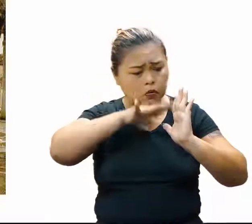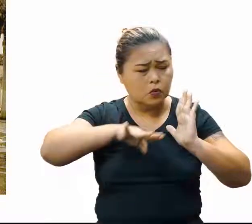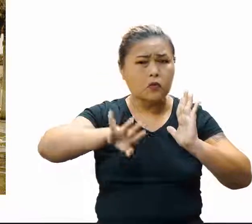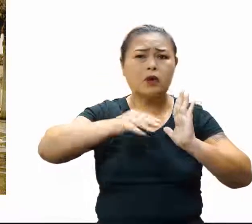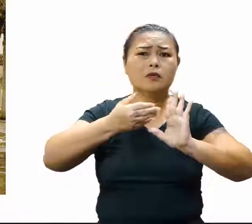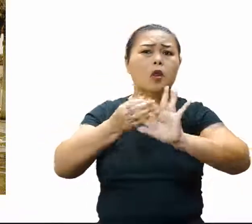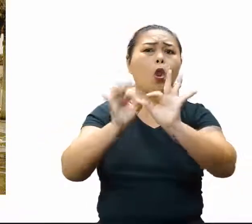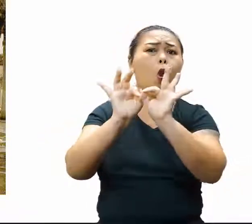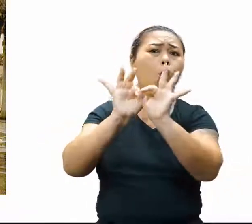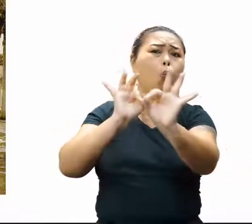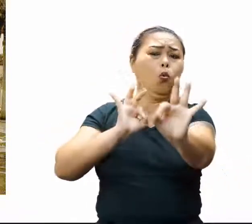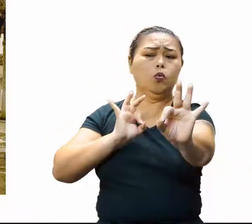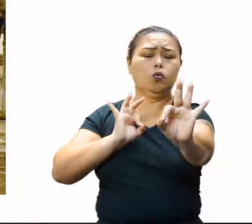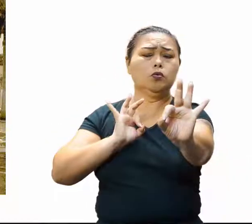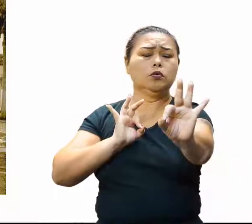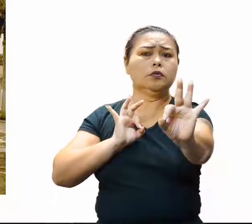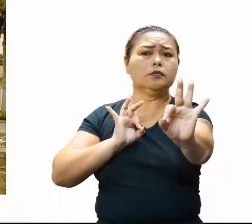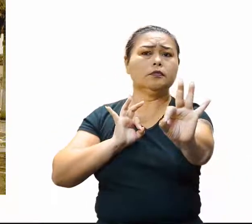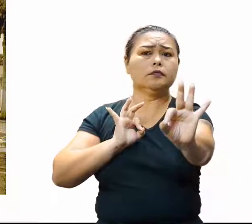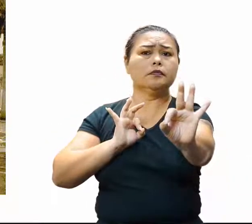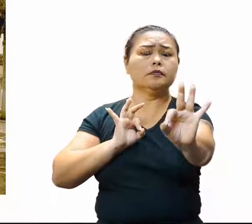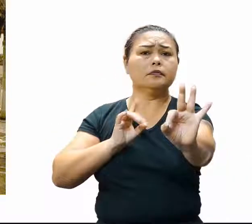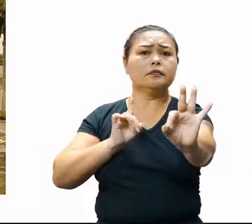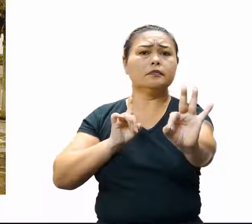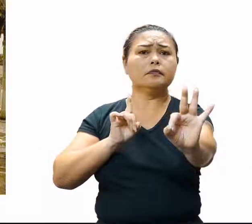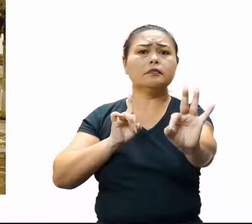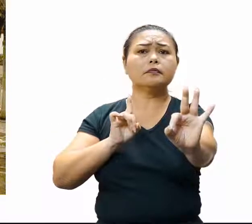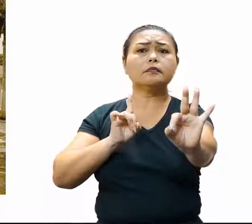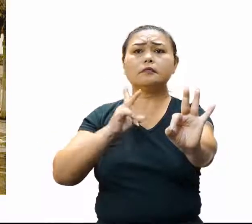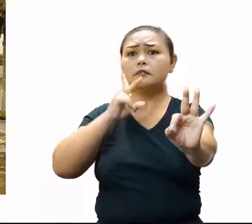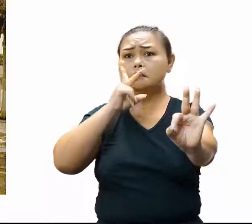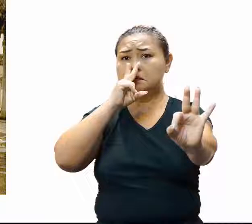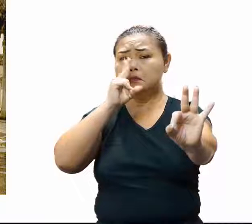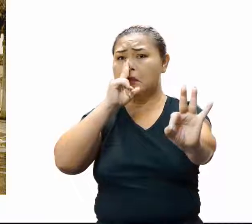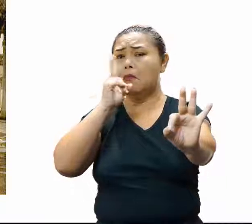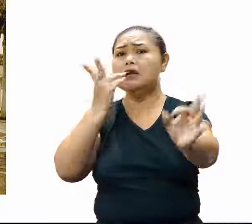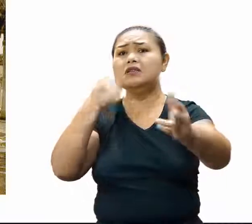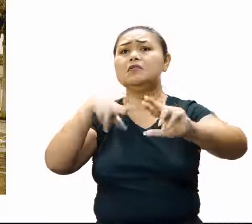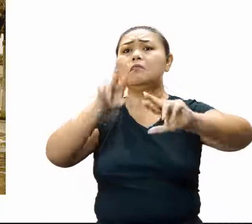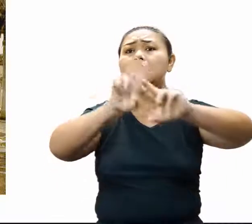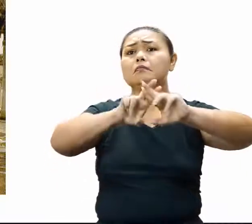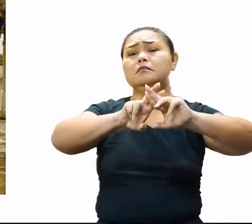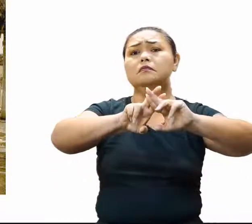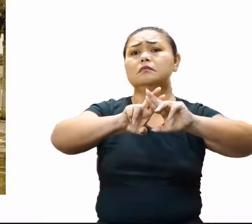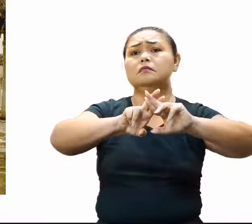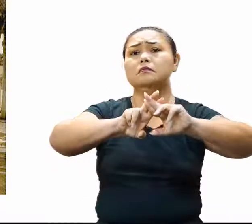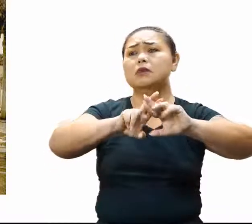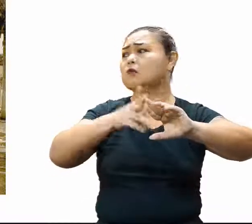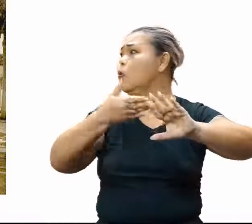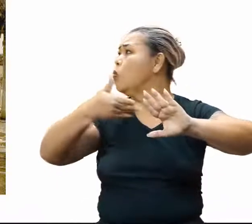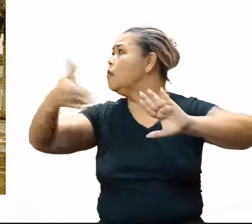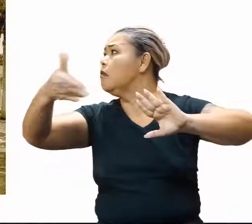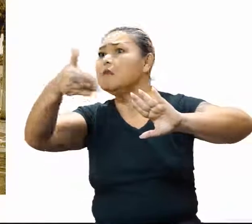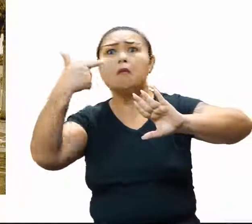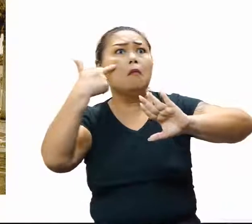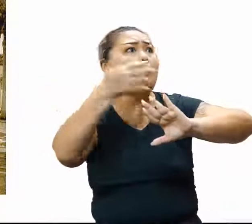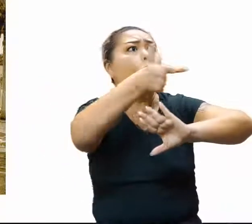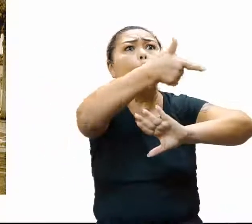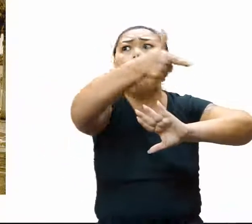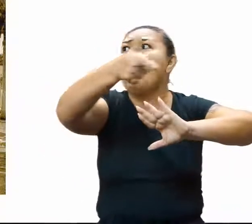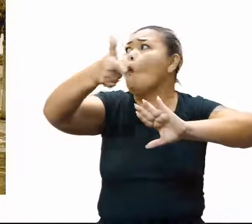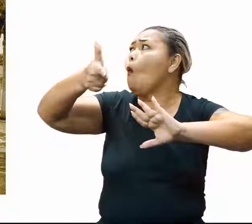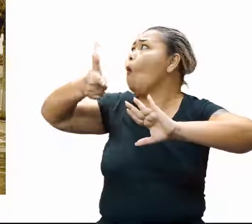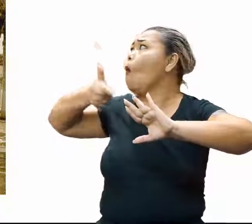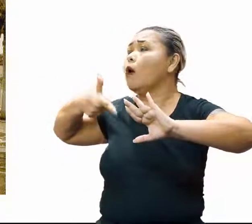afastado, se tornava até uma prisão a céu aberto. Lá na frente mais vocês verão que